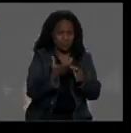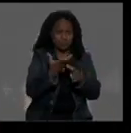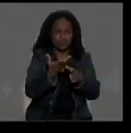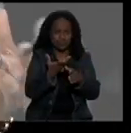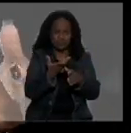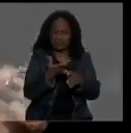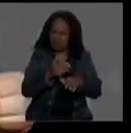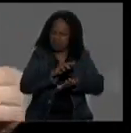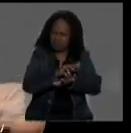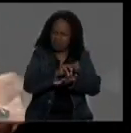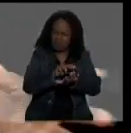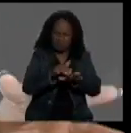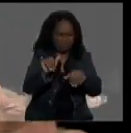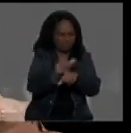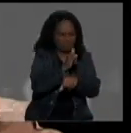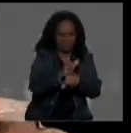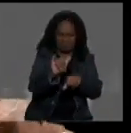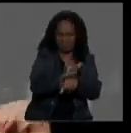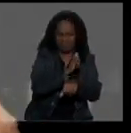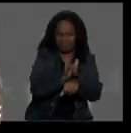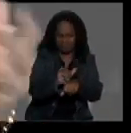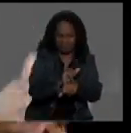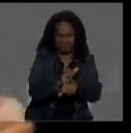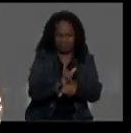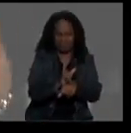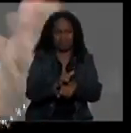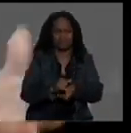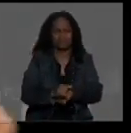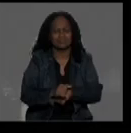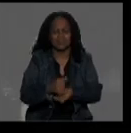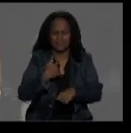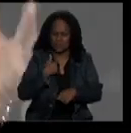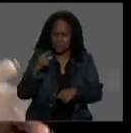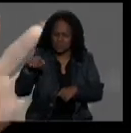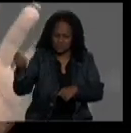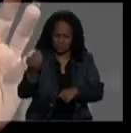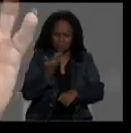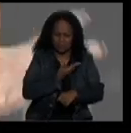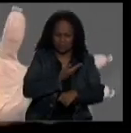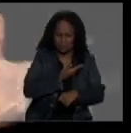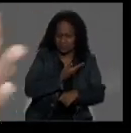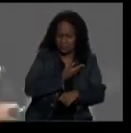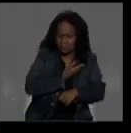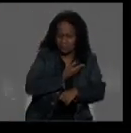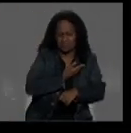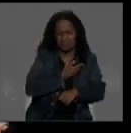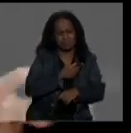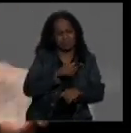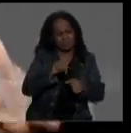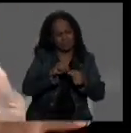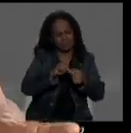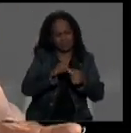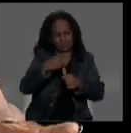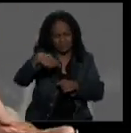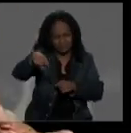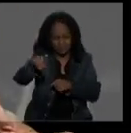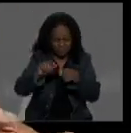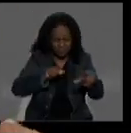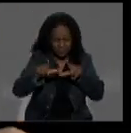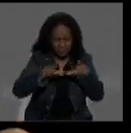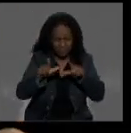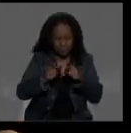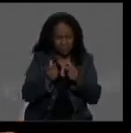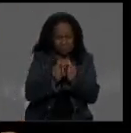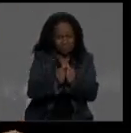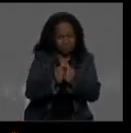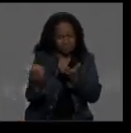surgiram várias atividades, né? Programamos várias atividades, Helena Teodoro, Janaína Oliveira, várias personalidades foram para lá